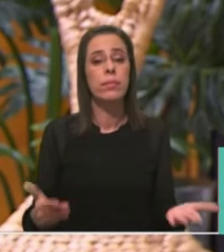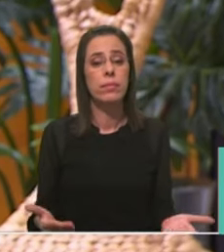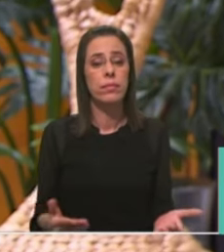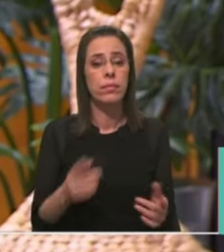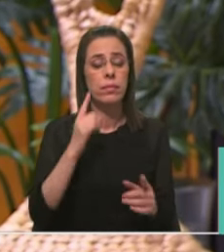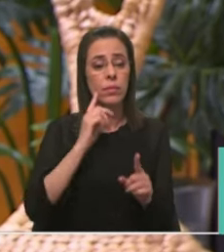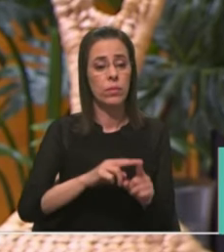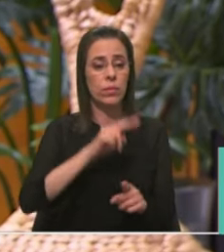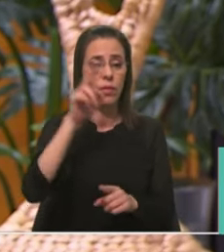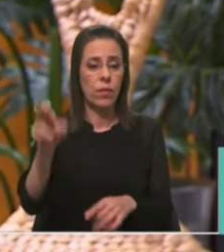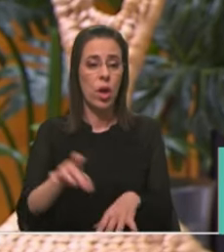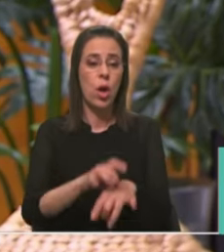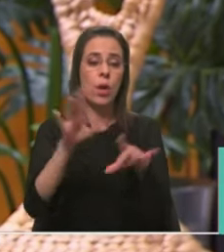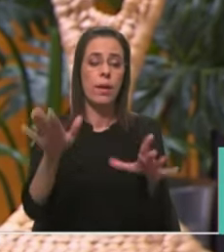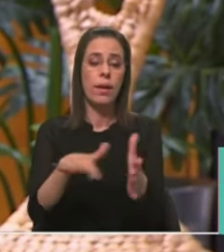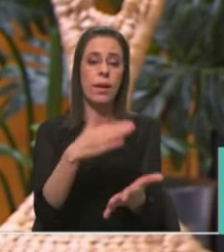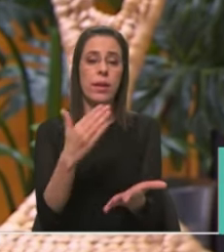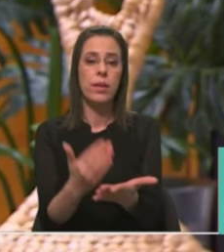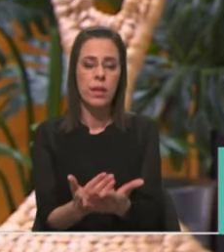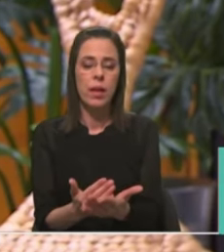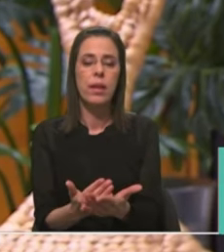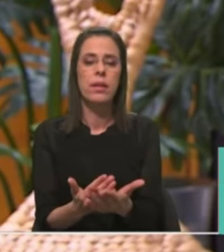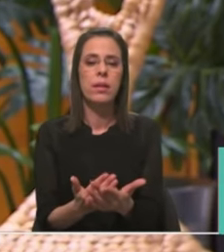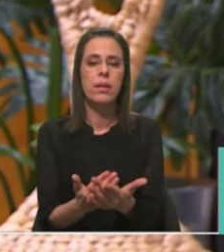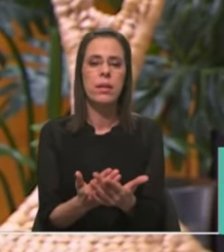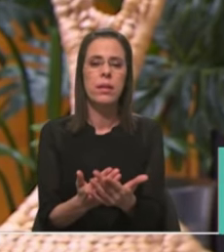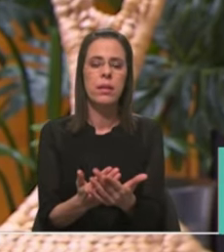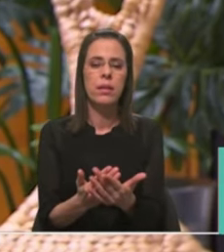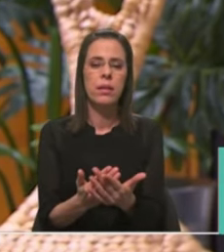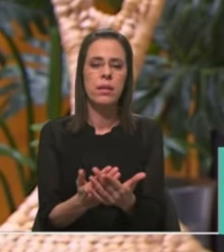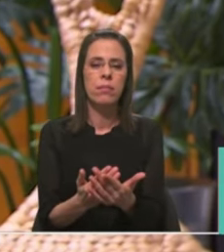A Pâmela vai ao hospital de Cascais,